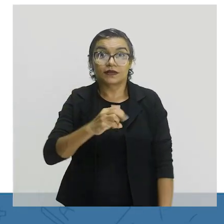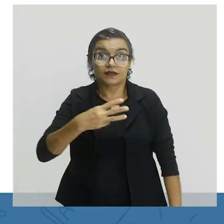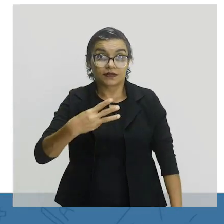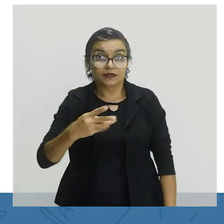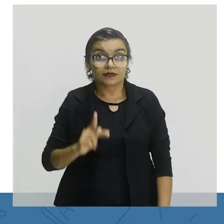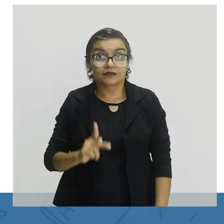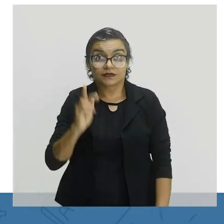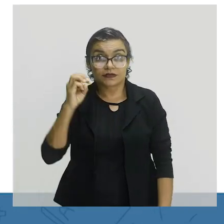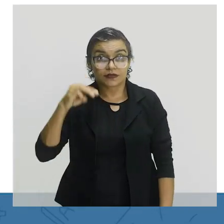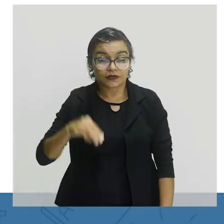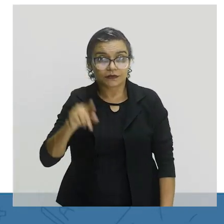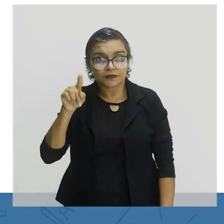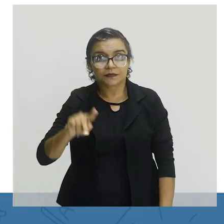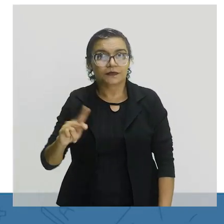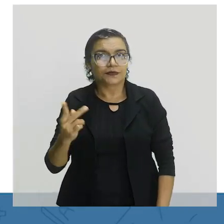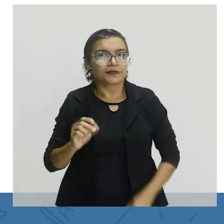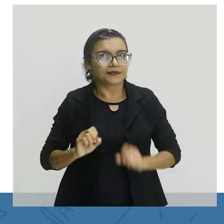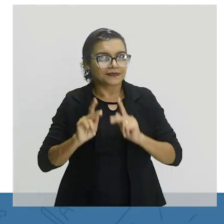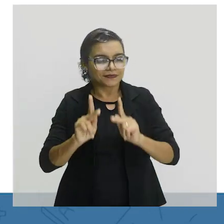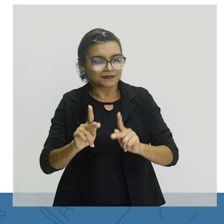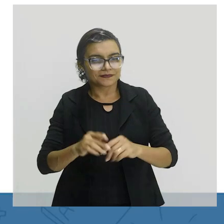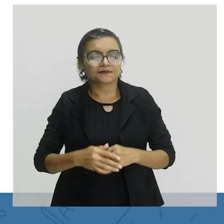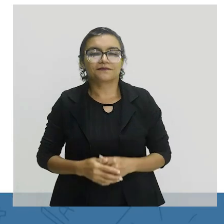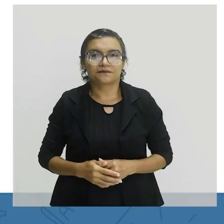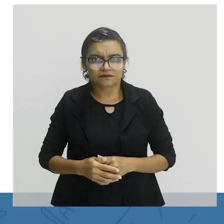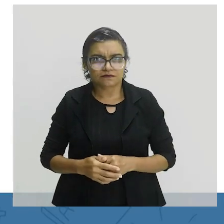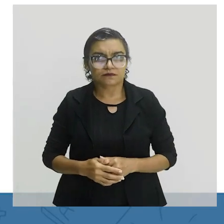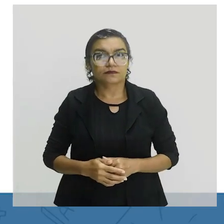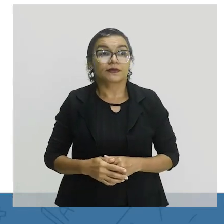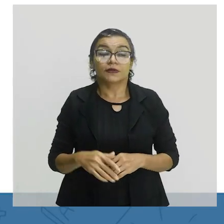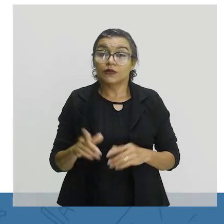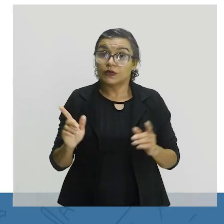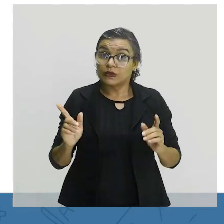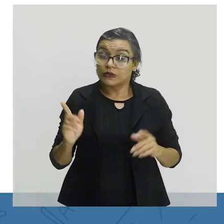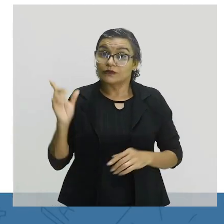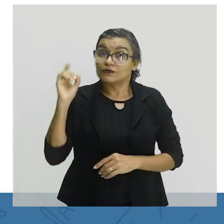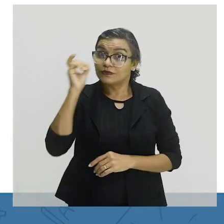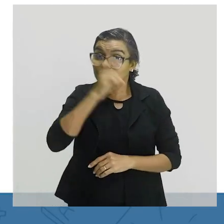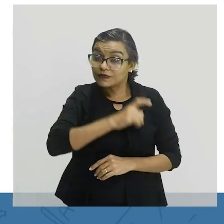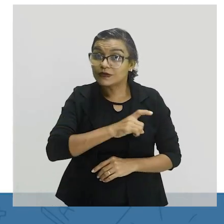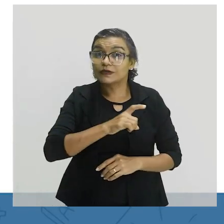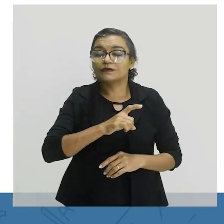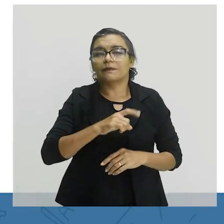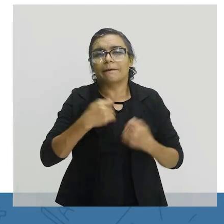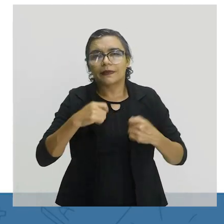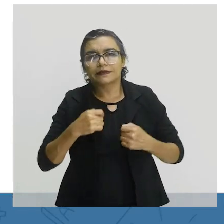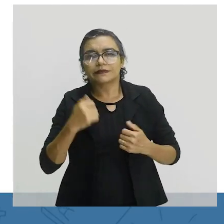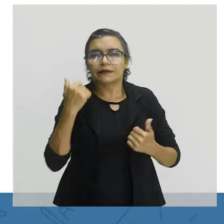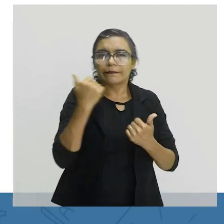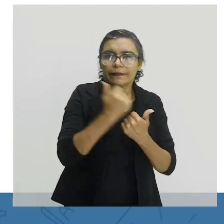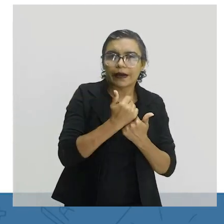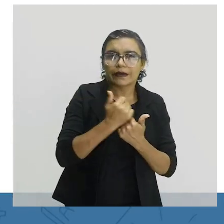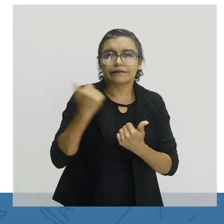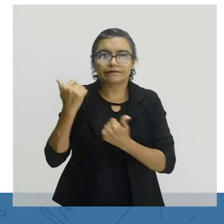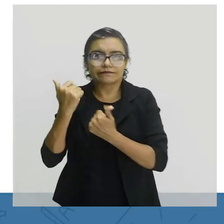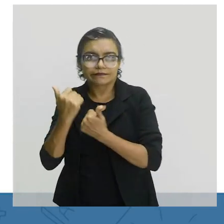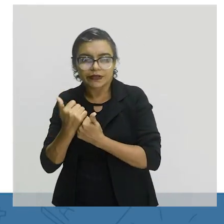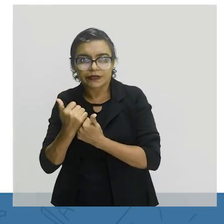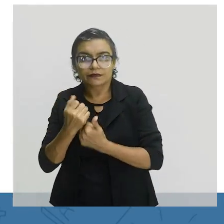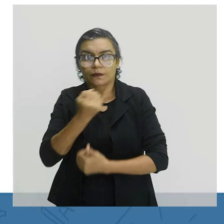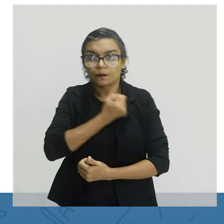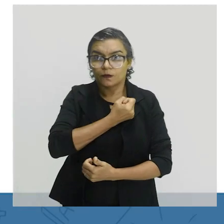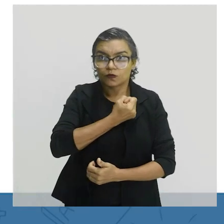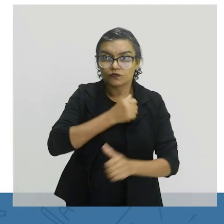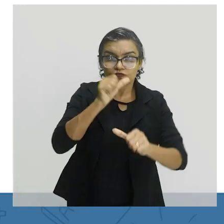83 quilômetros por hora. Tá ok? Então dá um pouquinho de trabalho, porque tem que fazer essas substituições, essas mudanças dessas unidades,